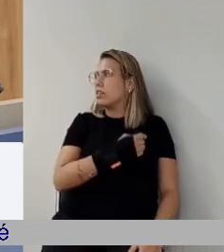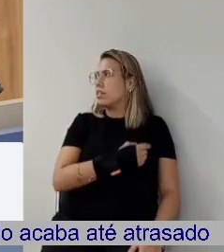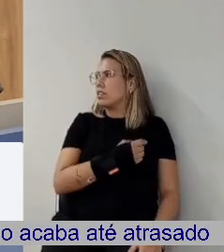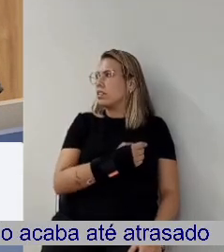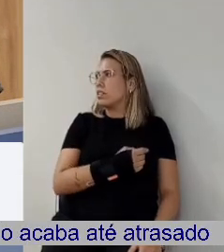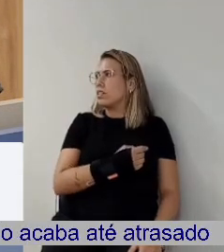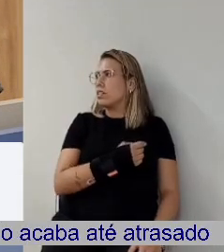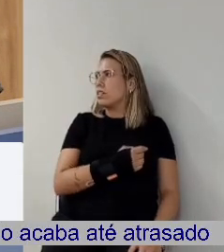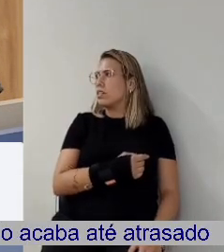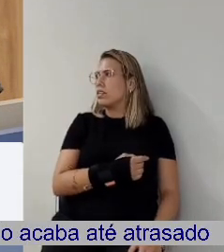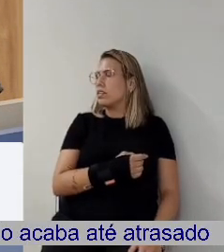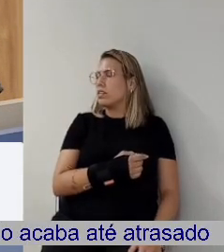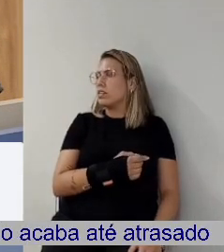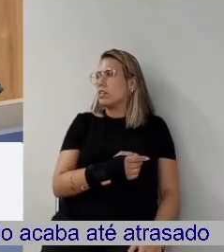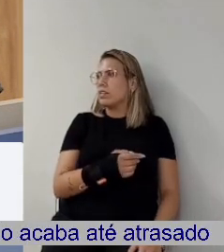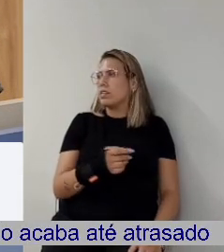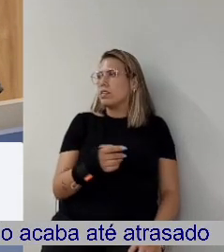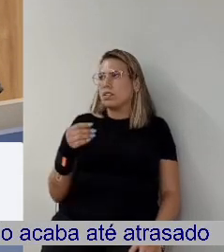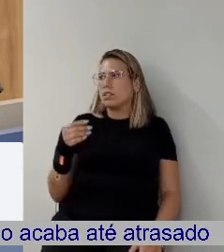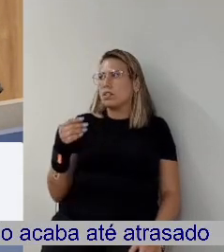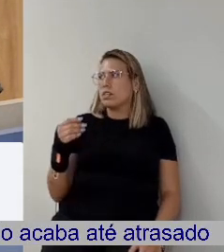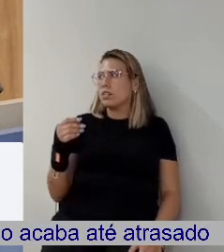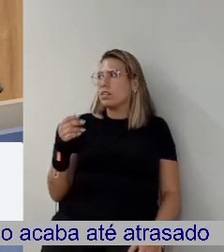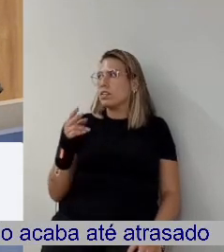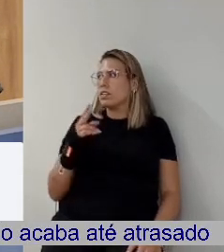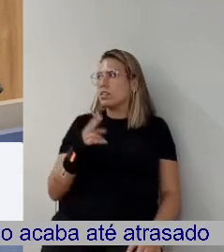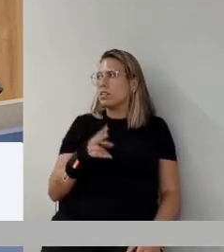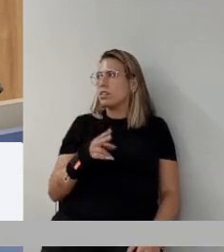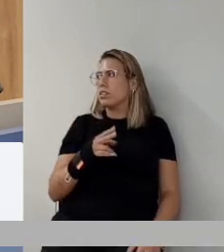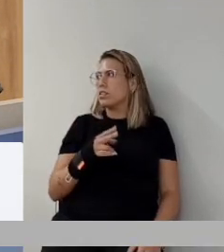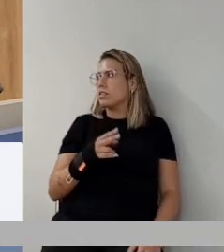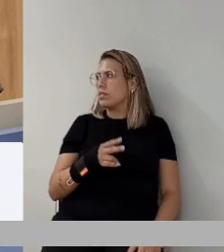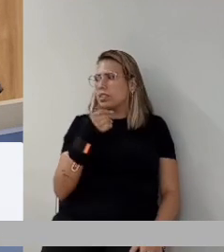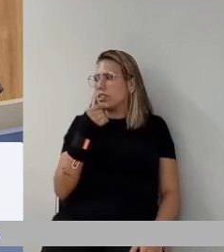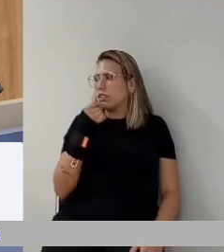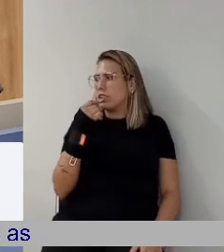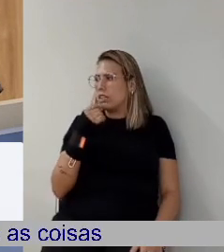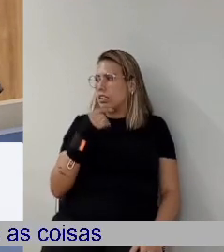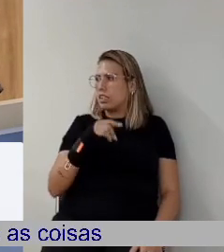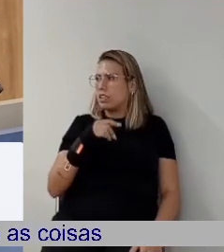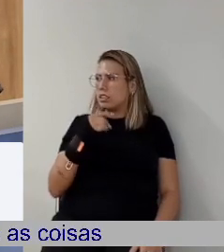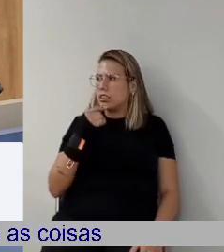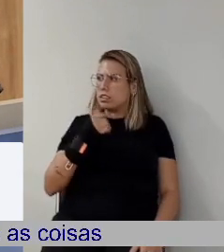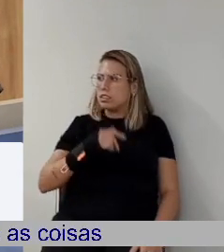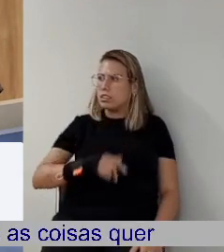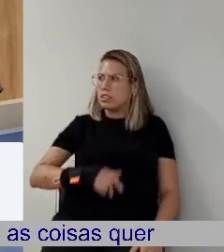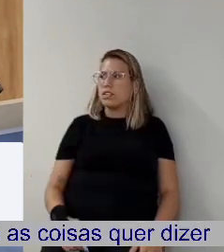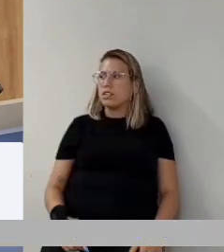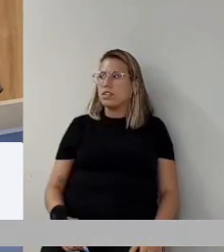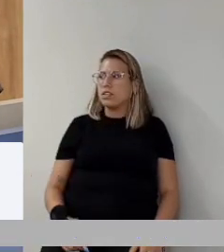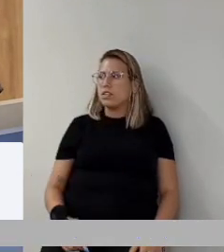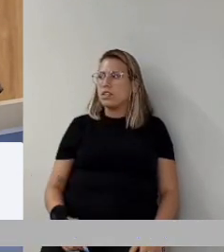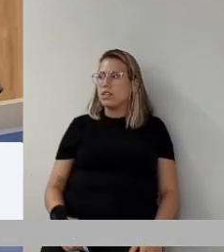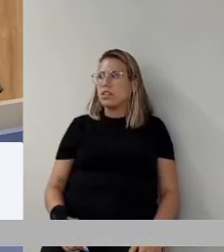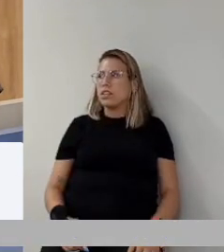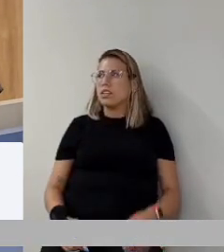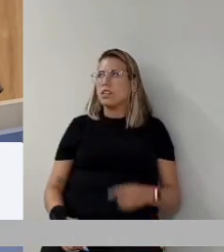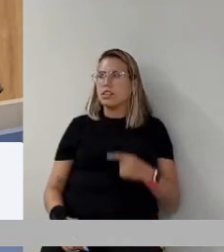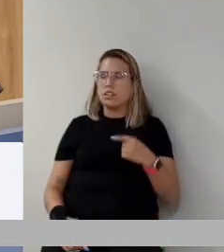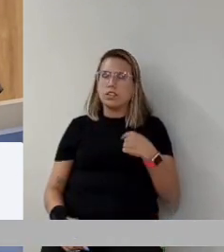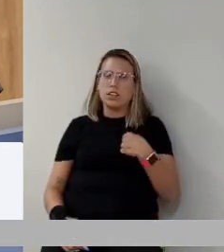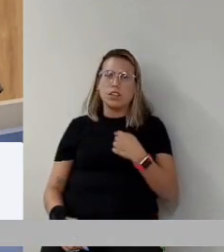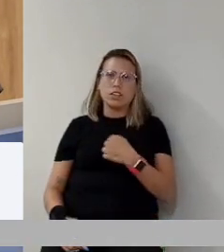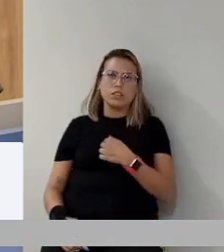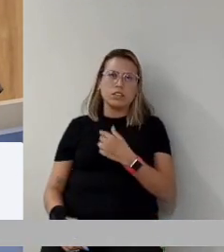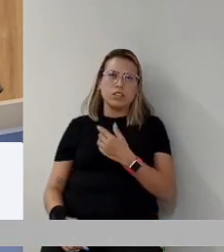lado político aí que o meu pai sempre falava isso é muito engraçada as coisas quer dizer que nossa amiga clenia